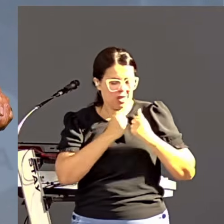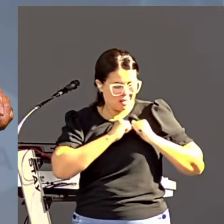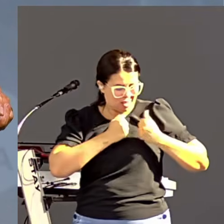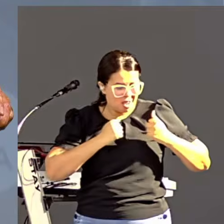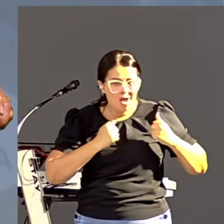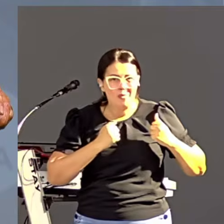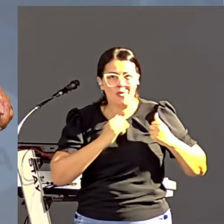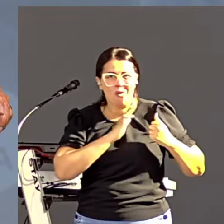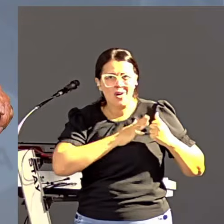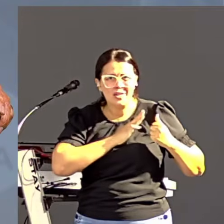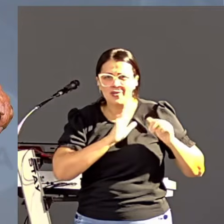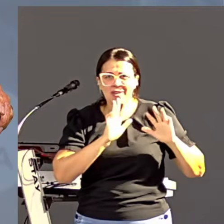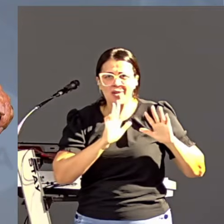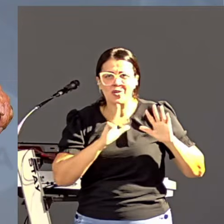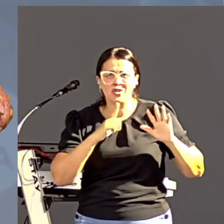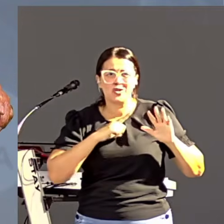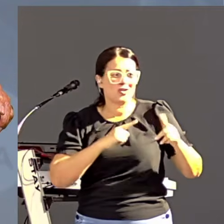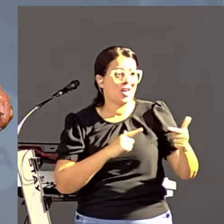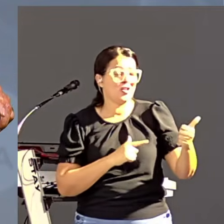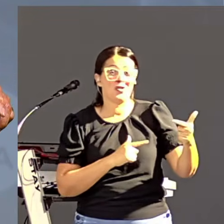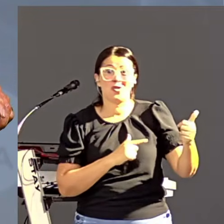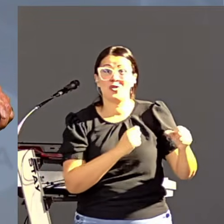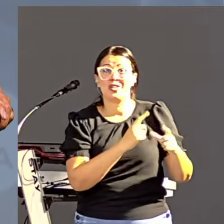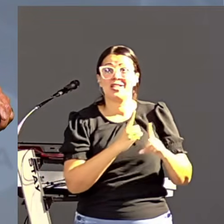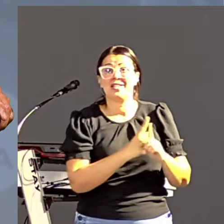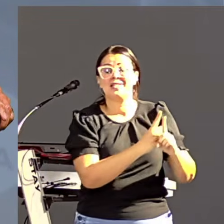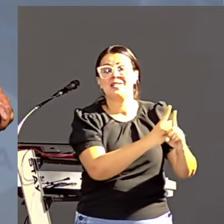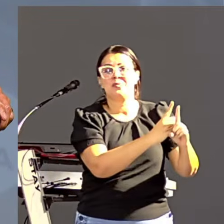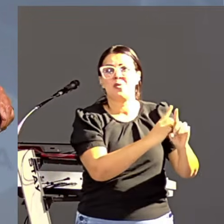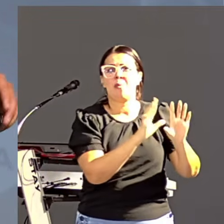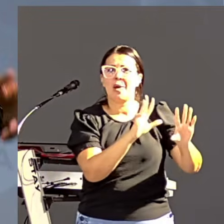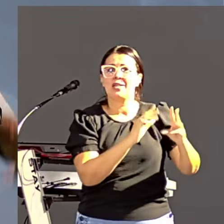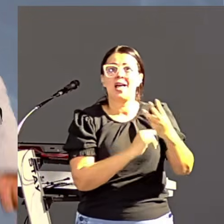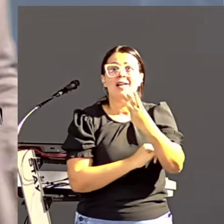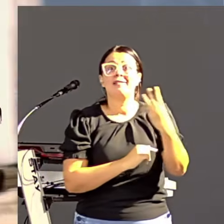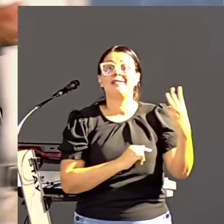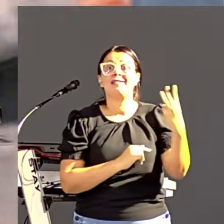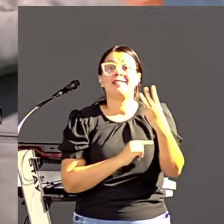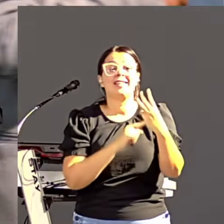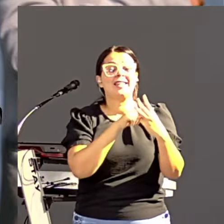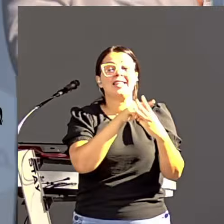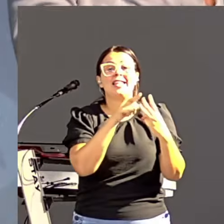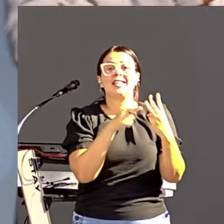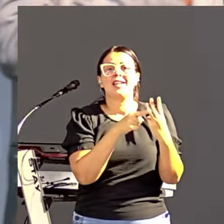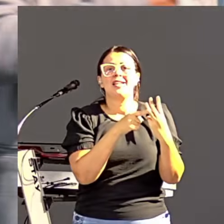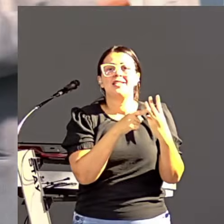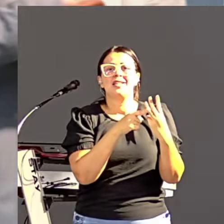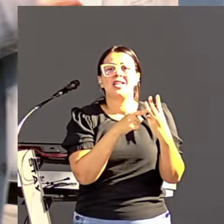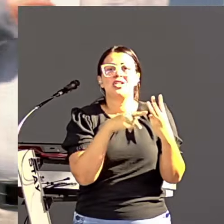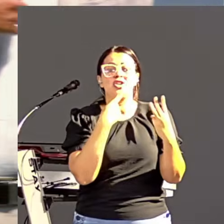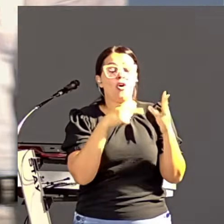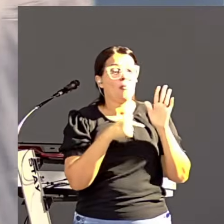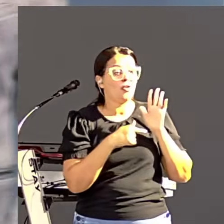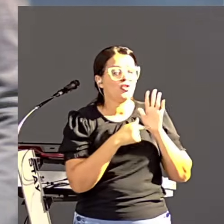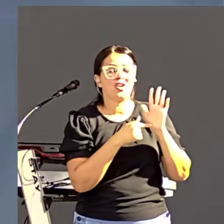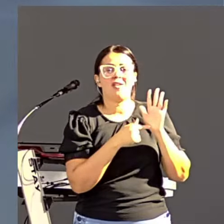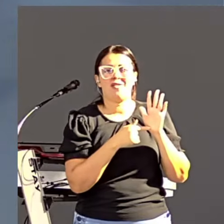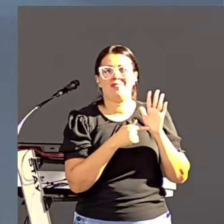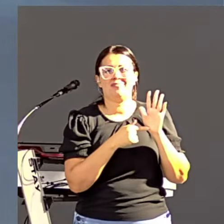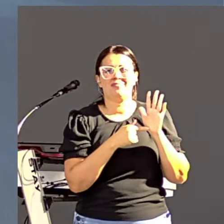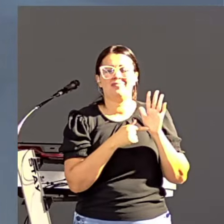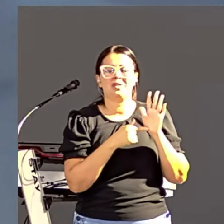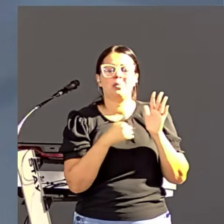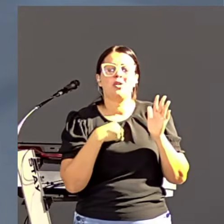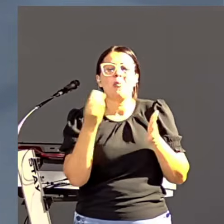coração. Jesus tinha 12, mas ele só trazia a fragilidade da sua alma, do seu